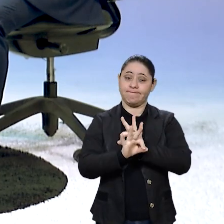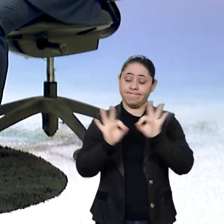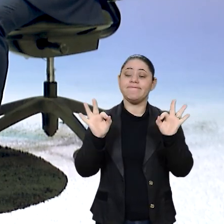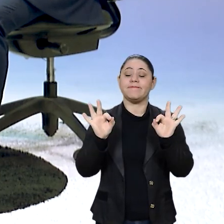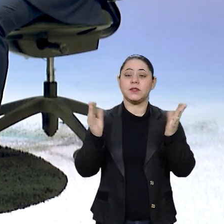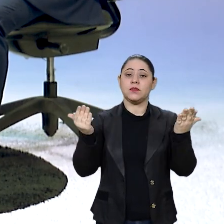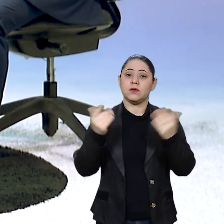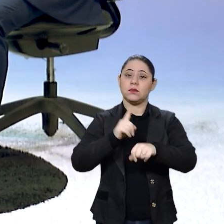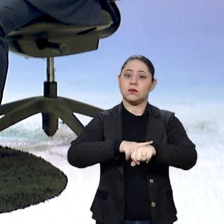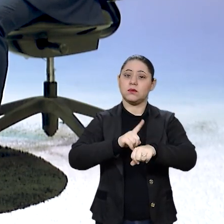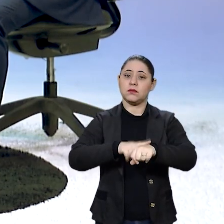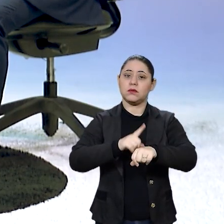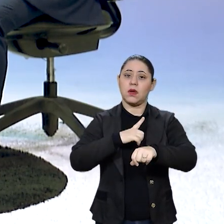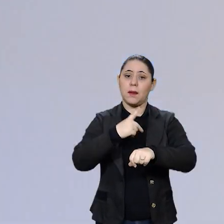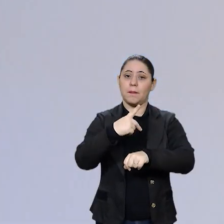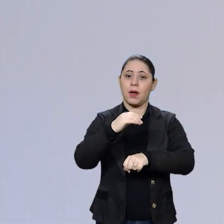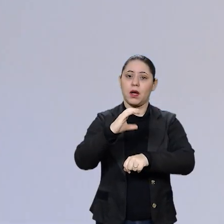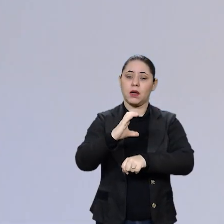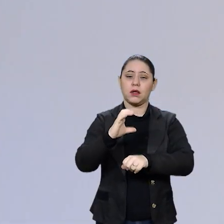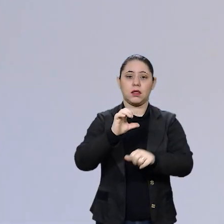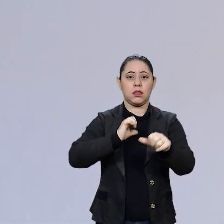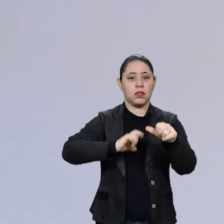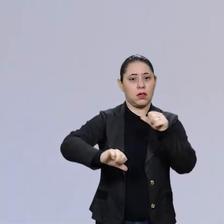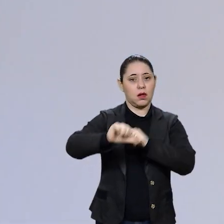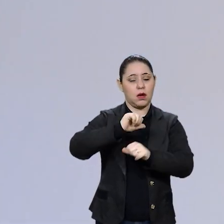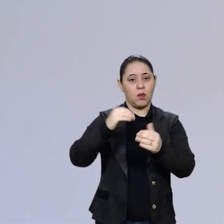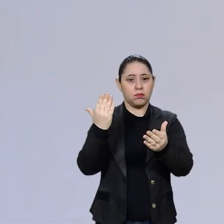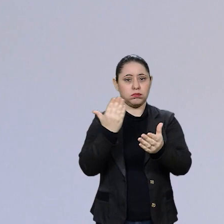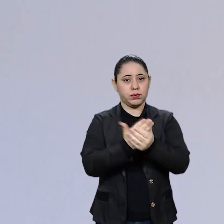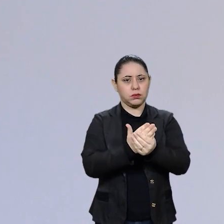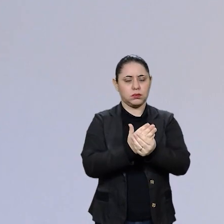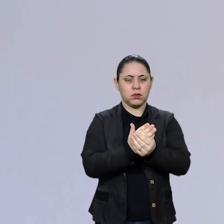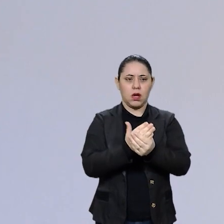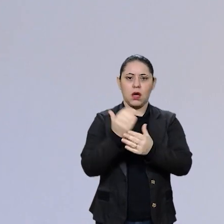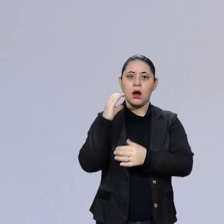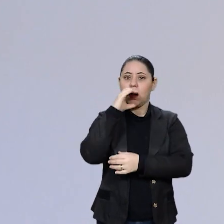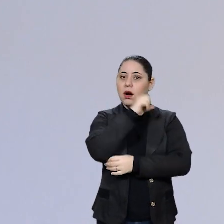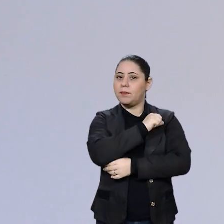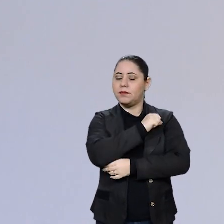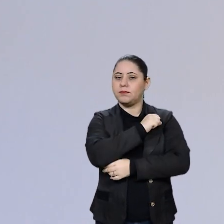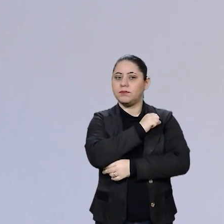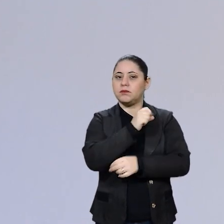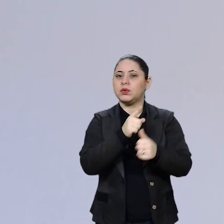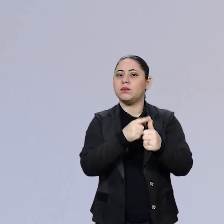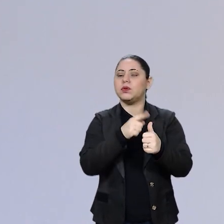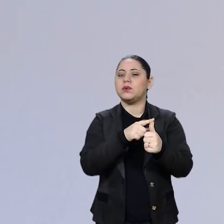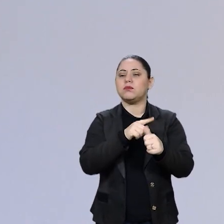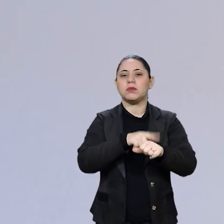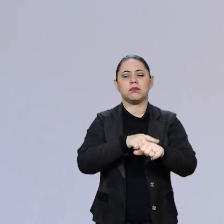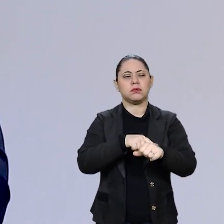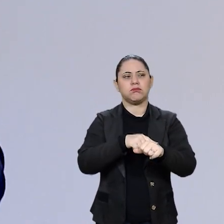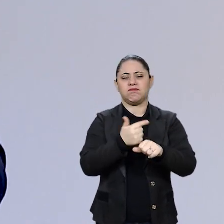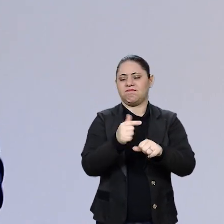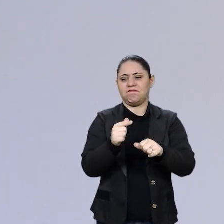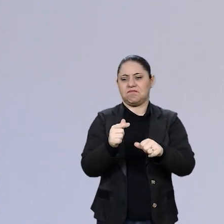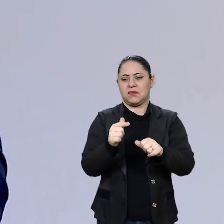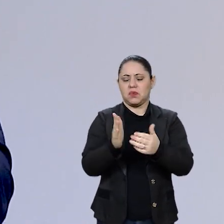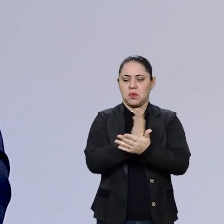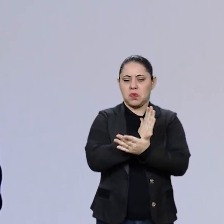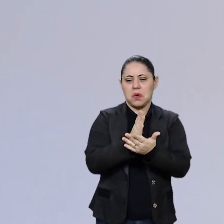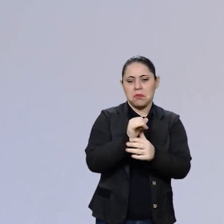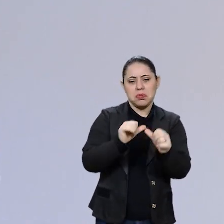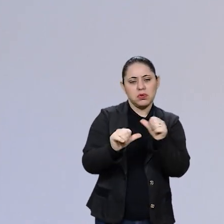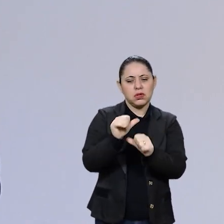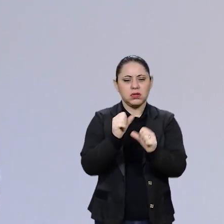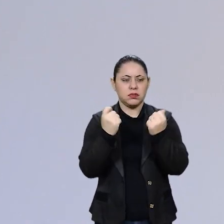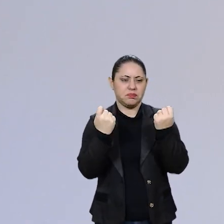uma tramitação bem célere, então, num primeiro momento, não se vislumbrava qualquer tipo de alteração. Ela seria aprovada em